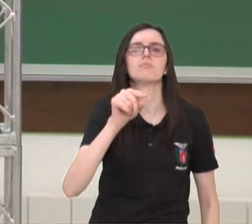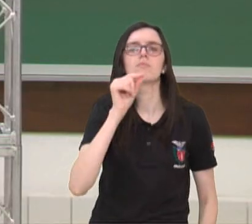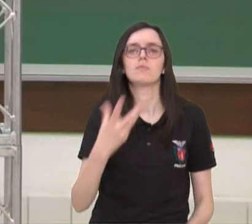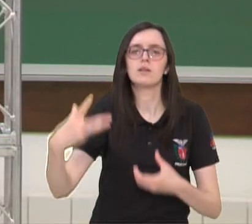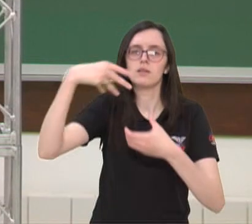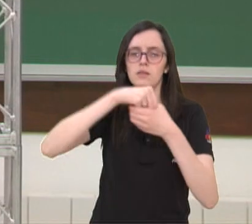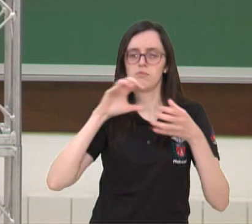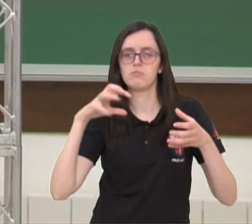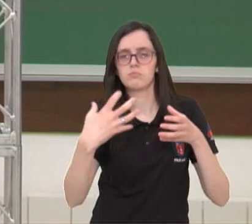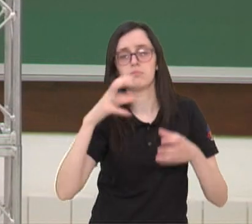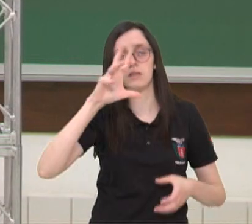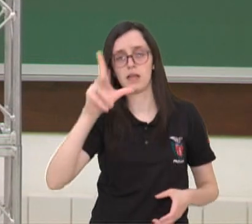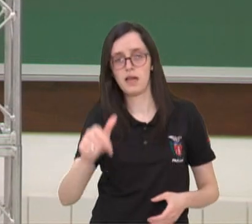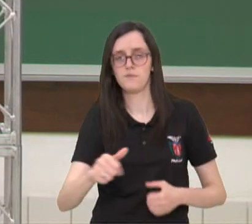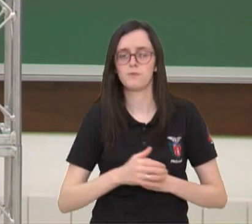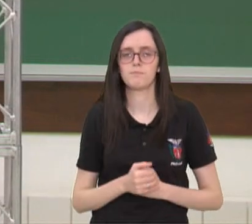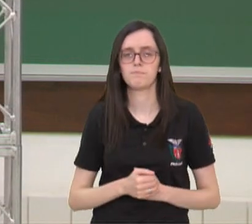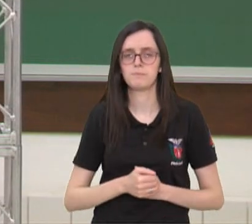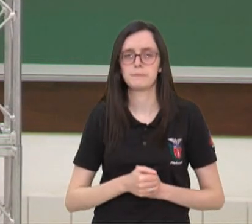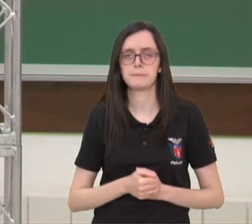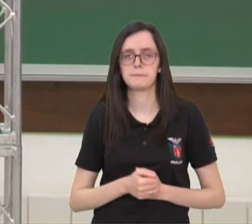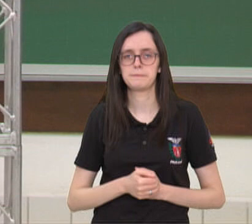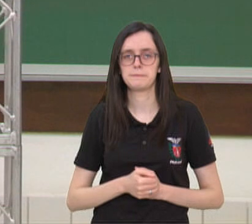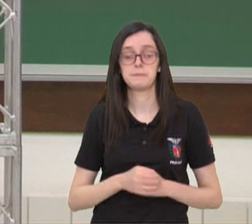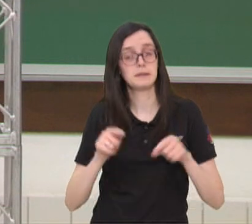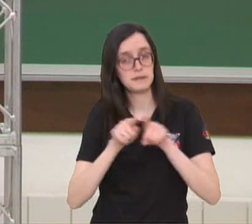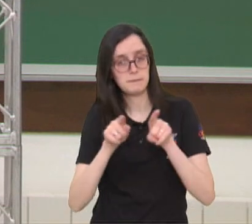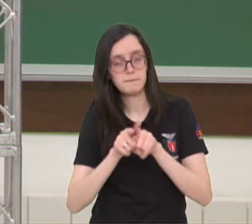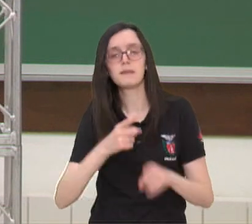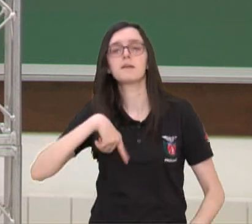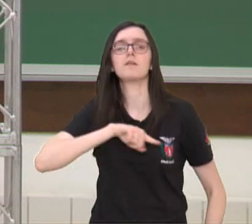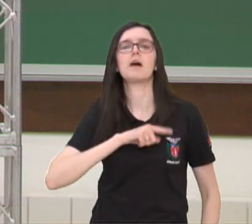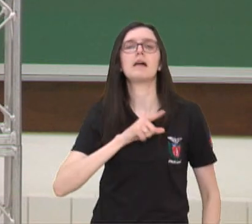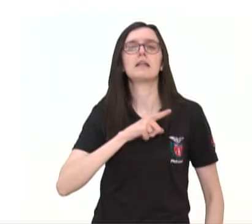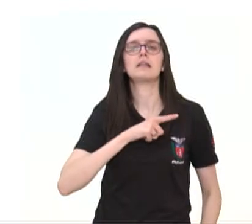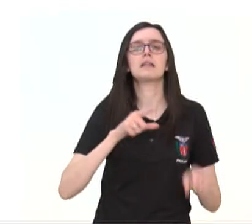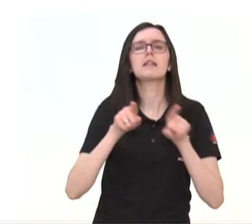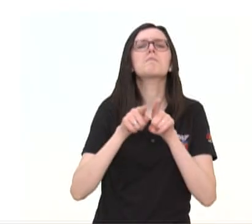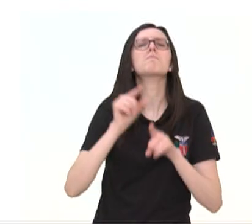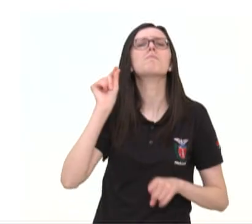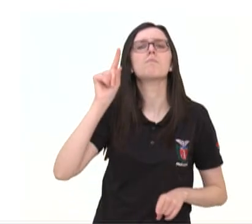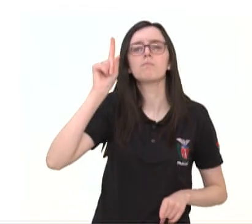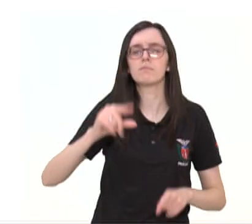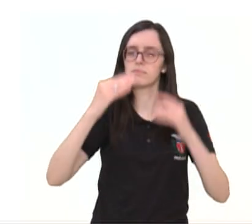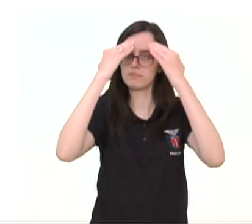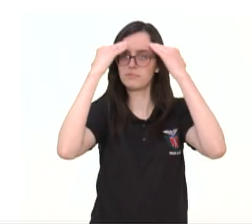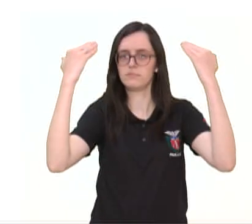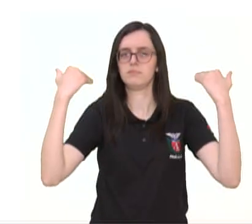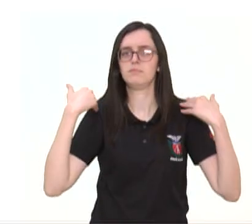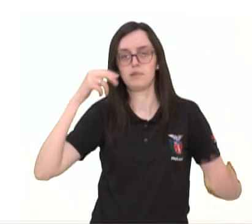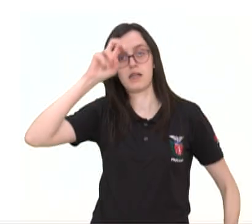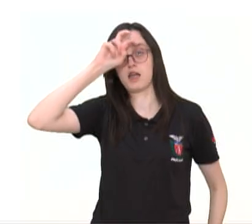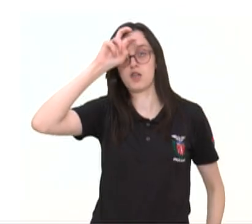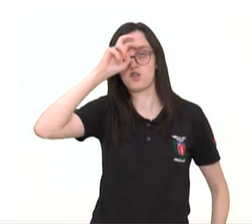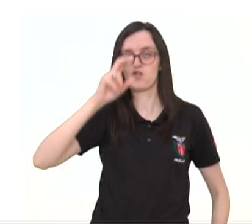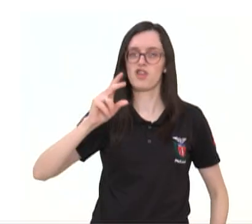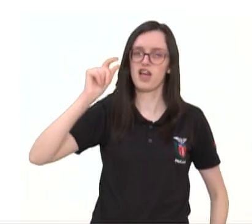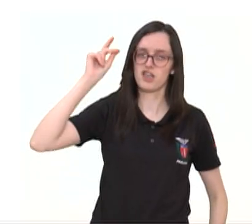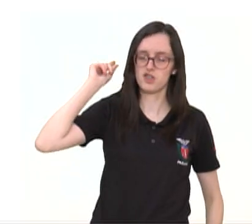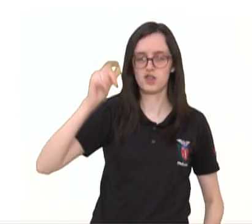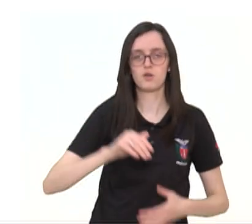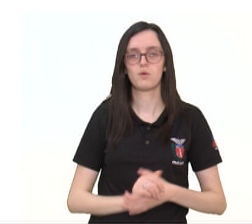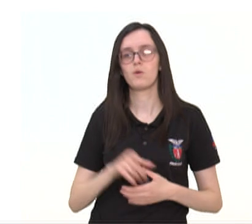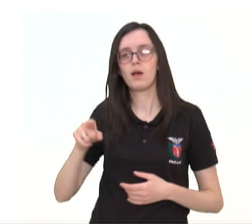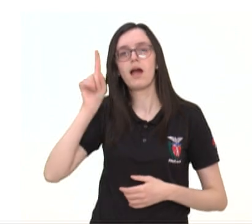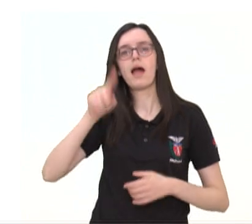do continente africano. Fora isso, né, nós teremos também o Egito Antigo, que faz parte